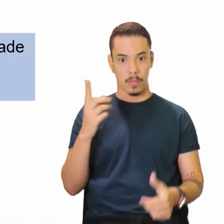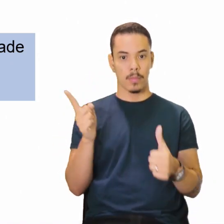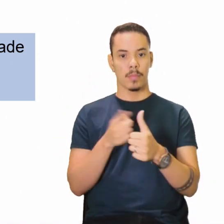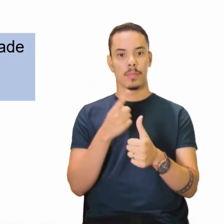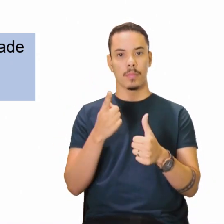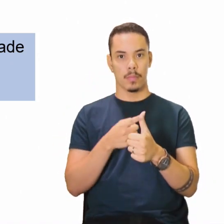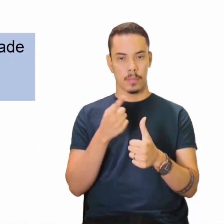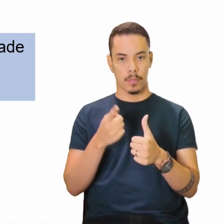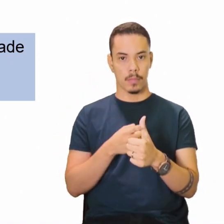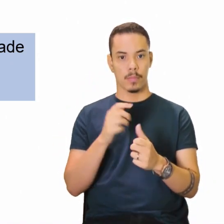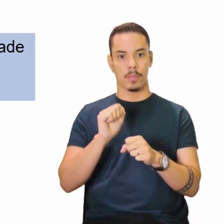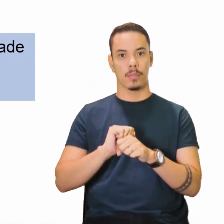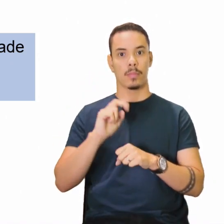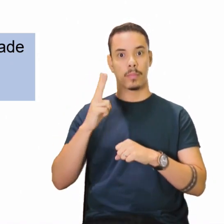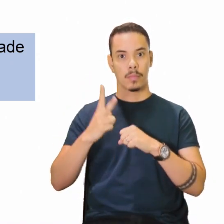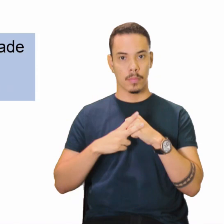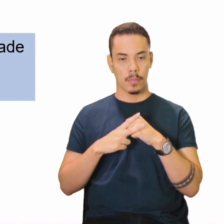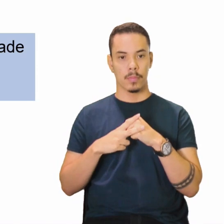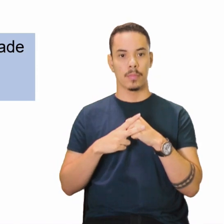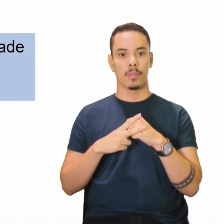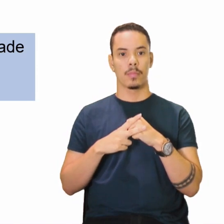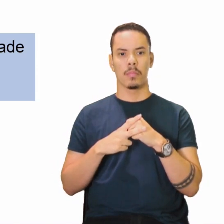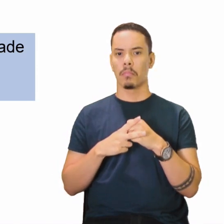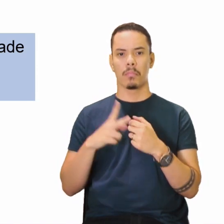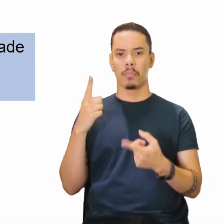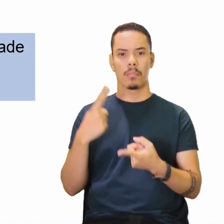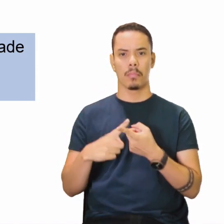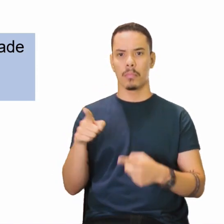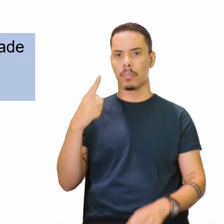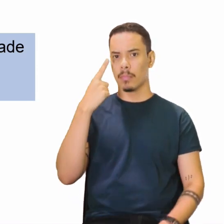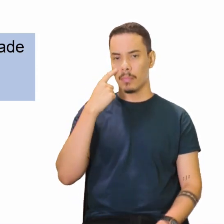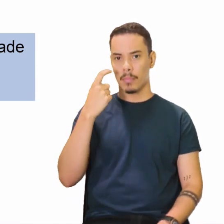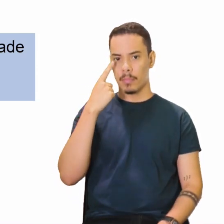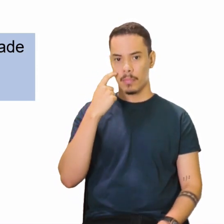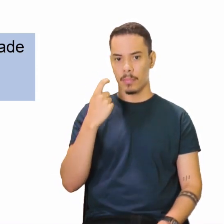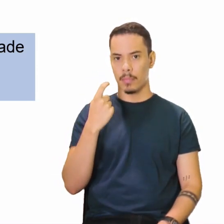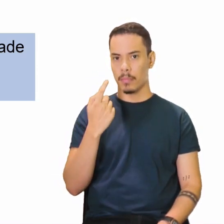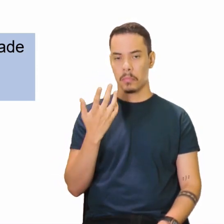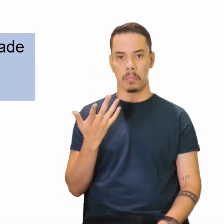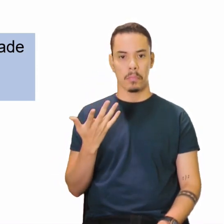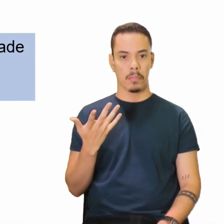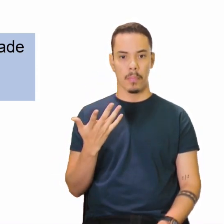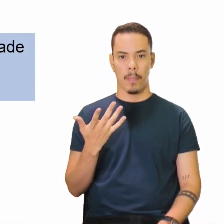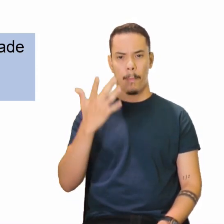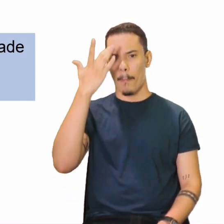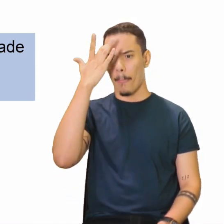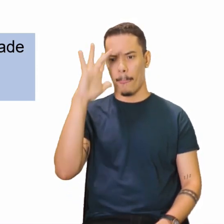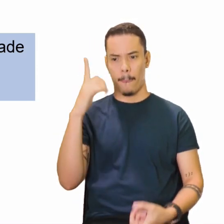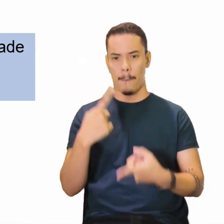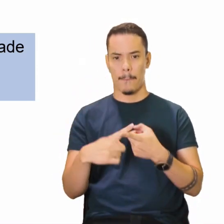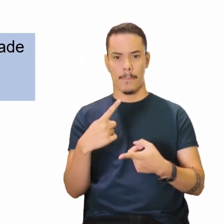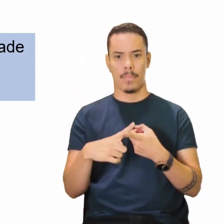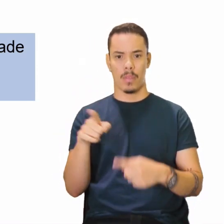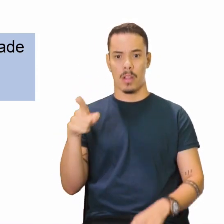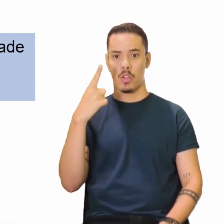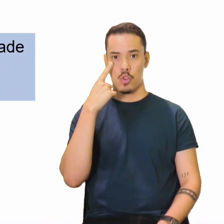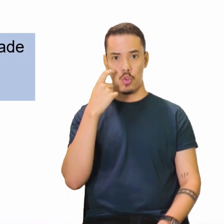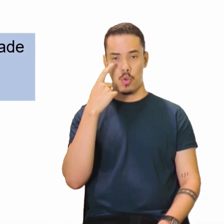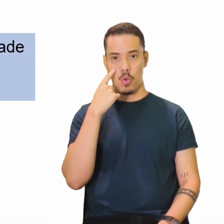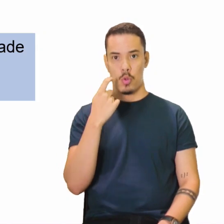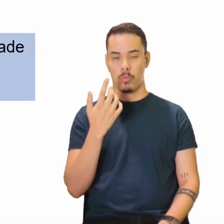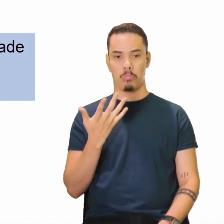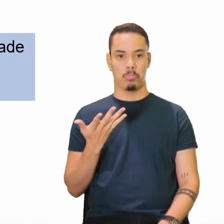os advérbios interrogativos. Por que ele chorou? Não sei por que ele